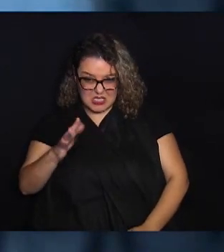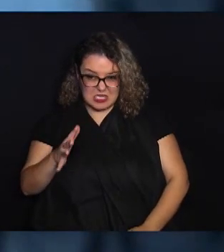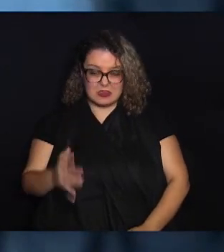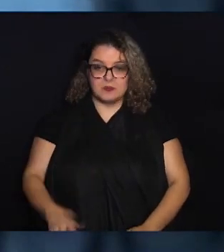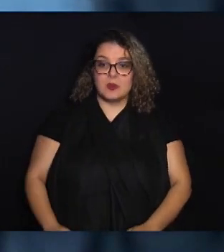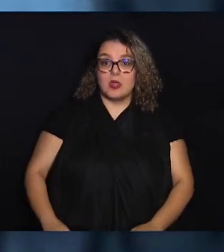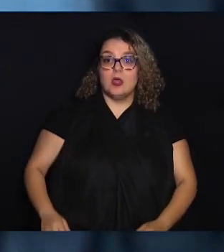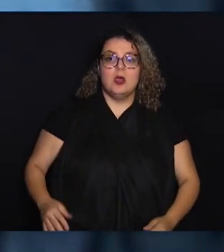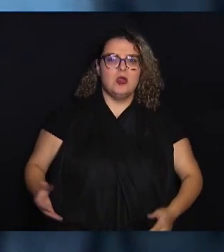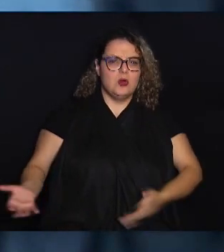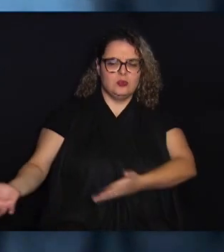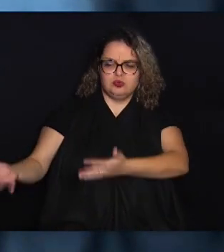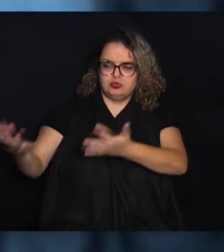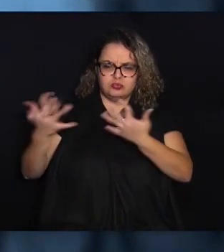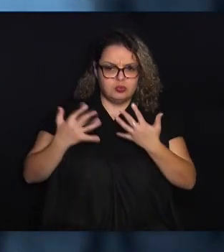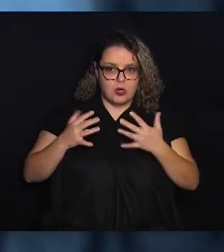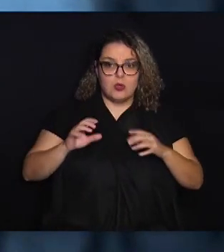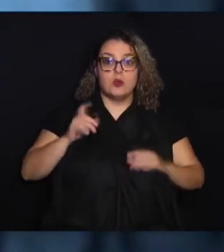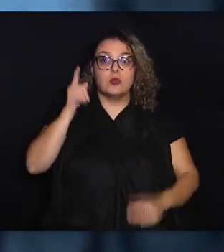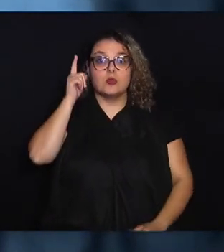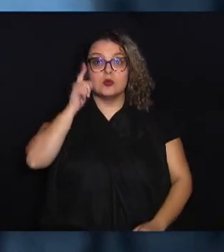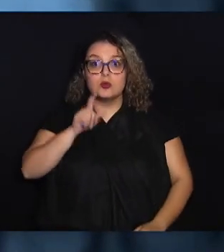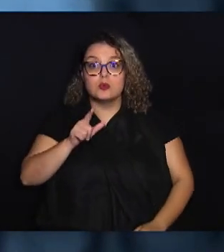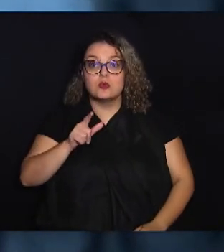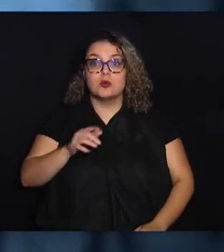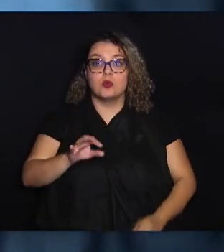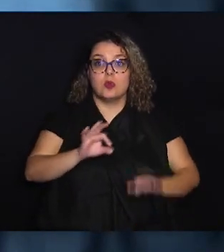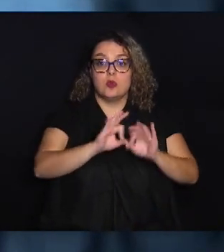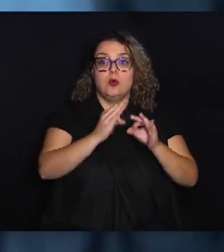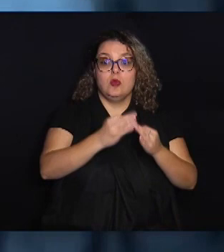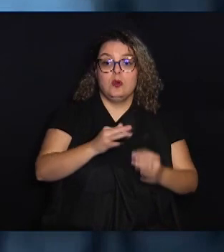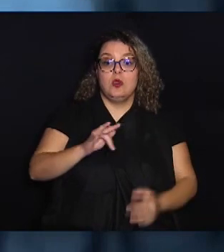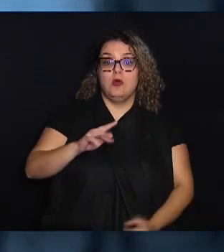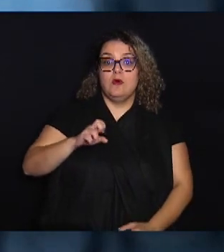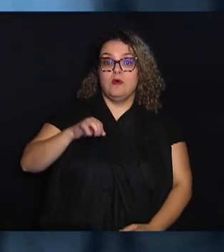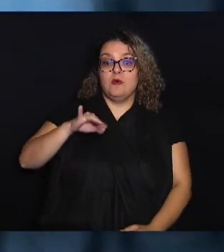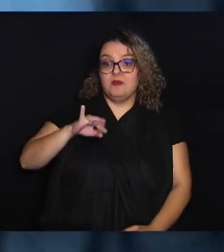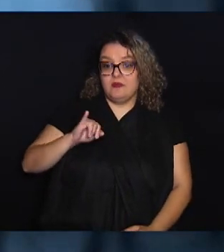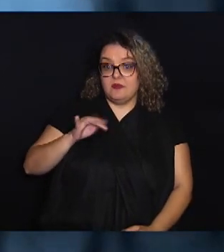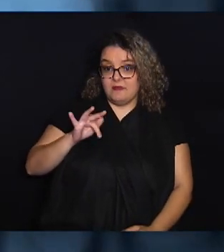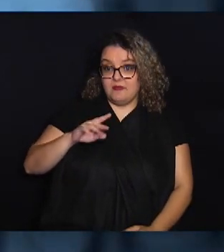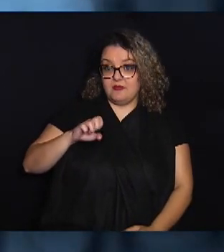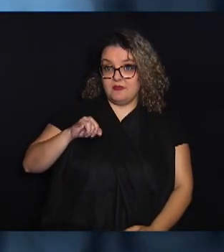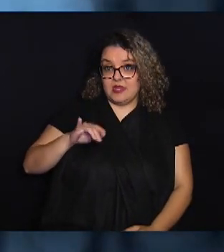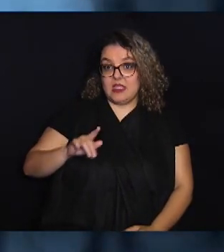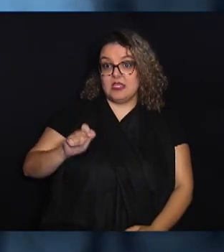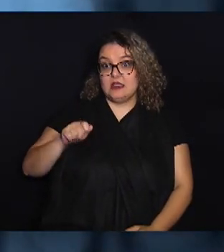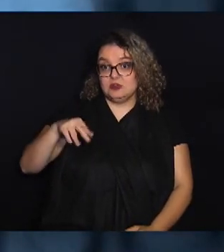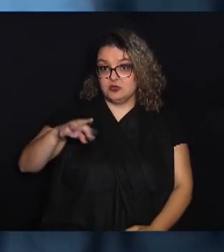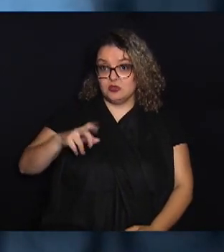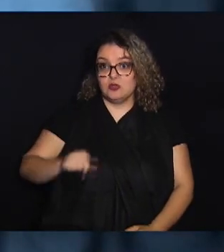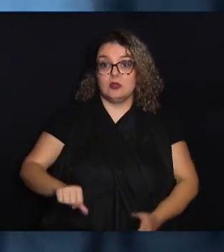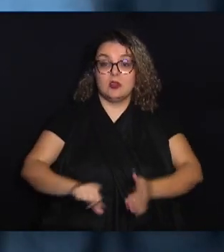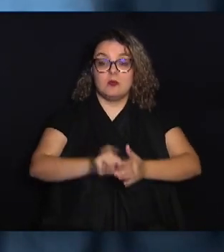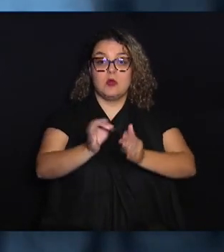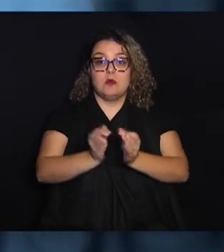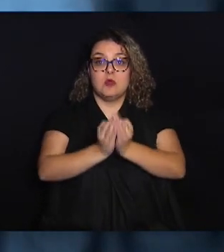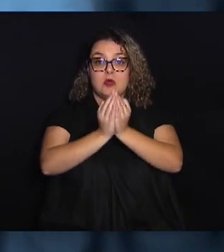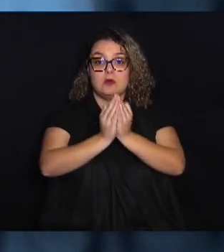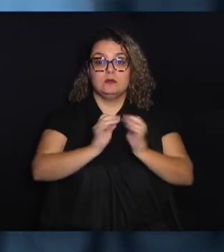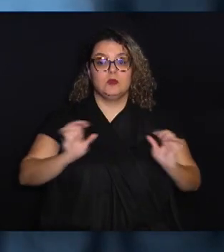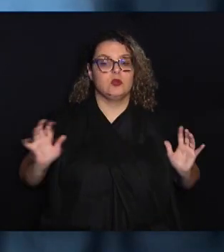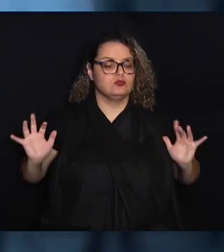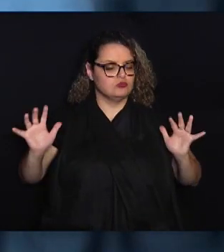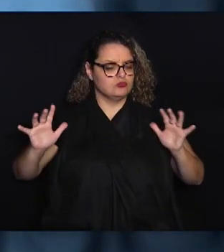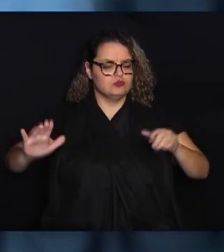gente para morar na sesmaria dele, conseguiu puxar o parente dele, que era o Frei Antônio de Pádua, para rezar a primeira missa aqui em Campinas, inundou de gente isso